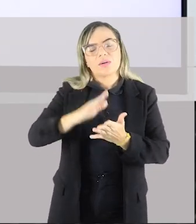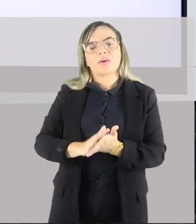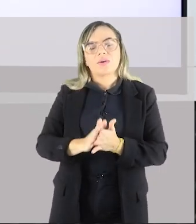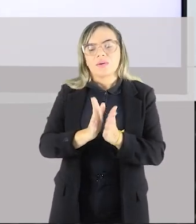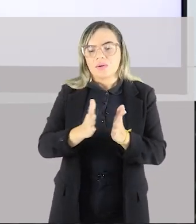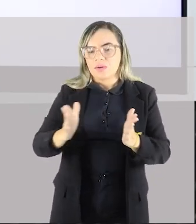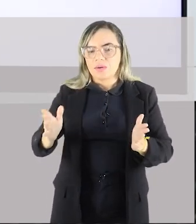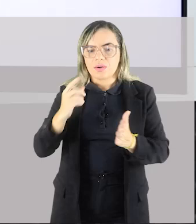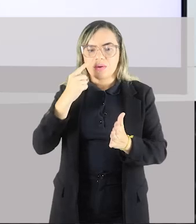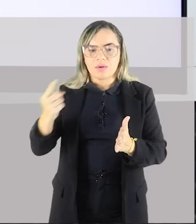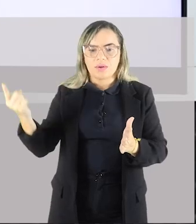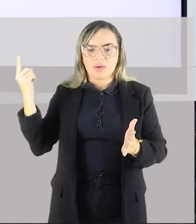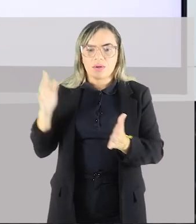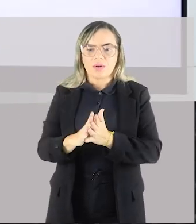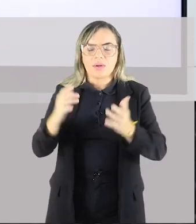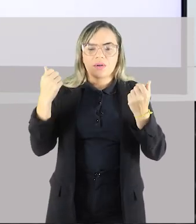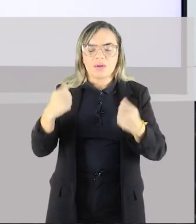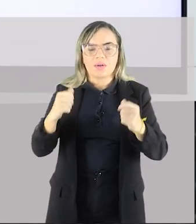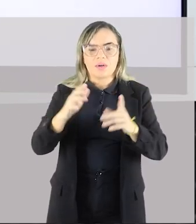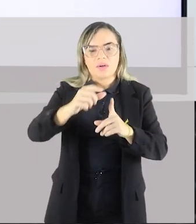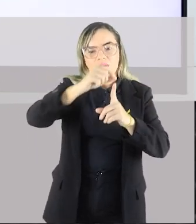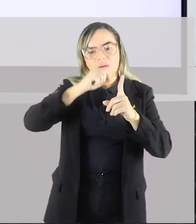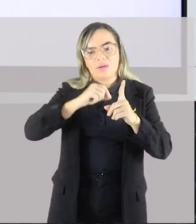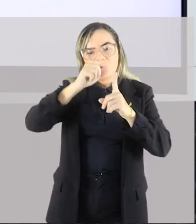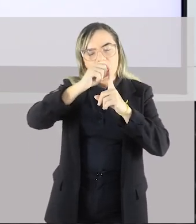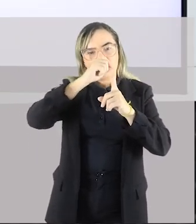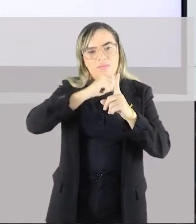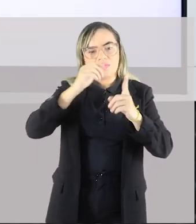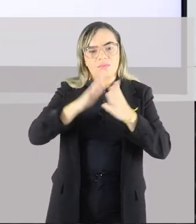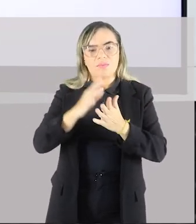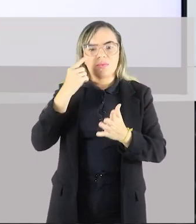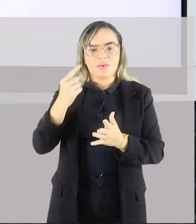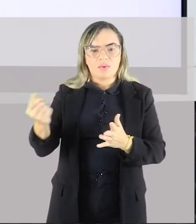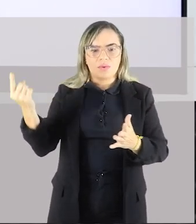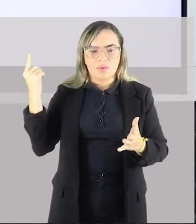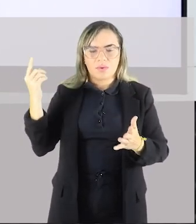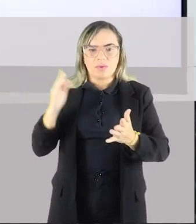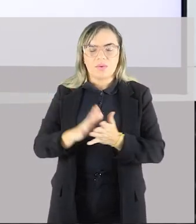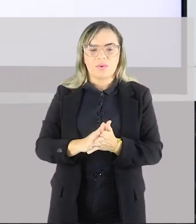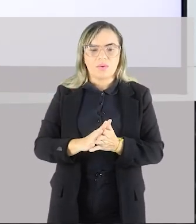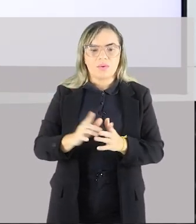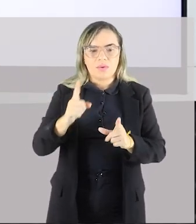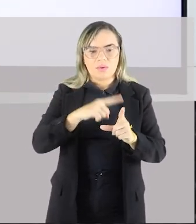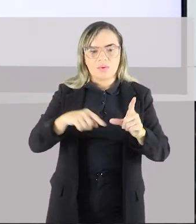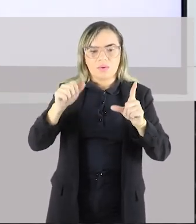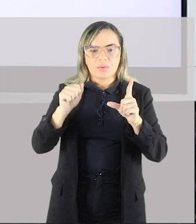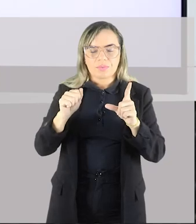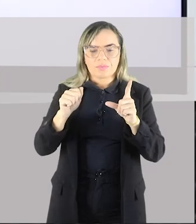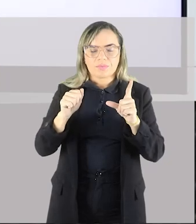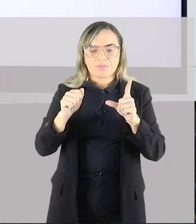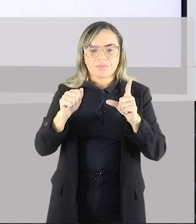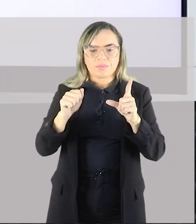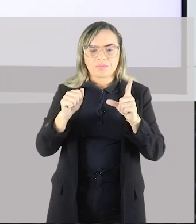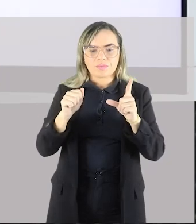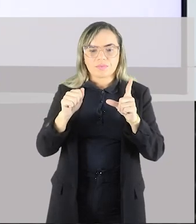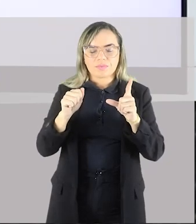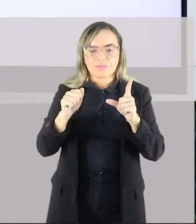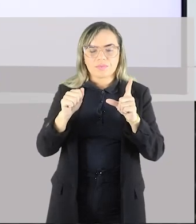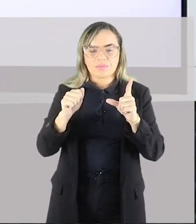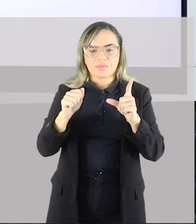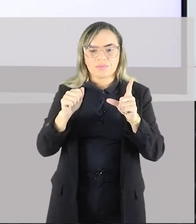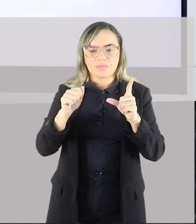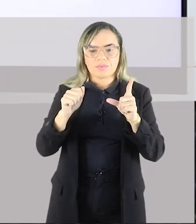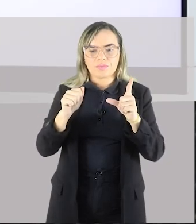Então essa uva, ela precisaria, né? Observe aí, a gente colocou ainda verde, né, ou